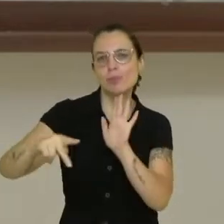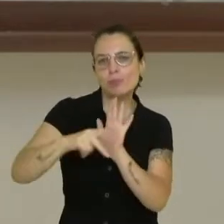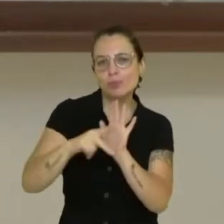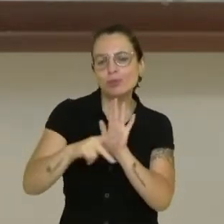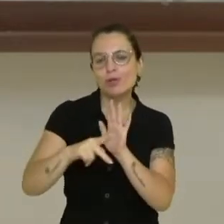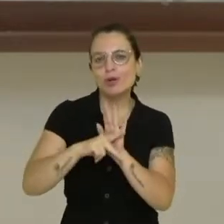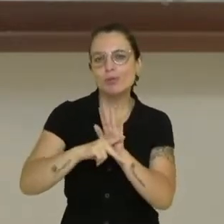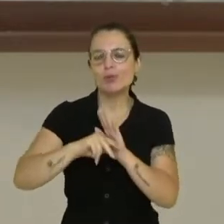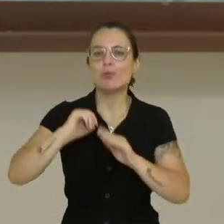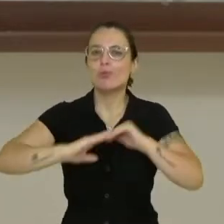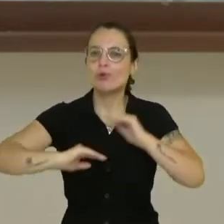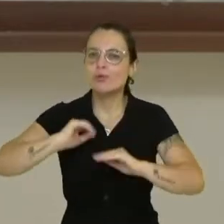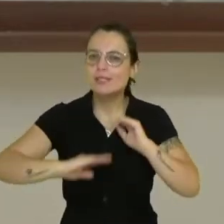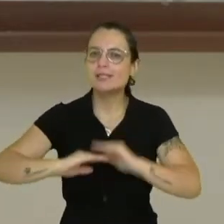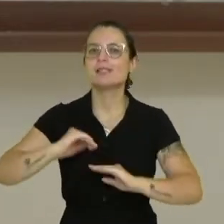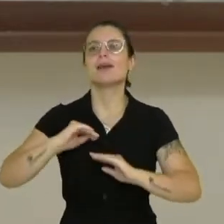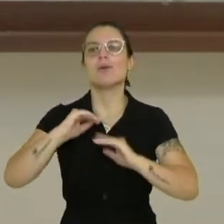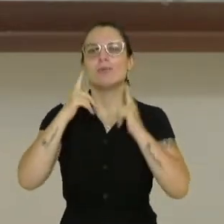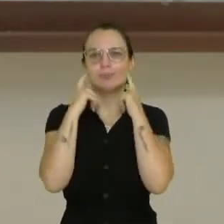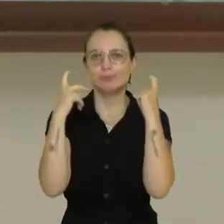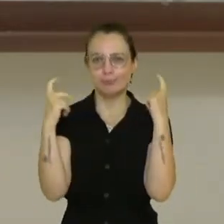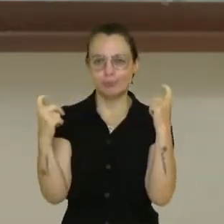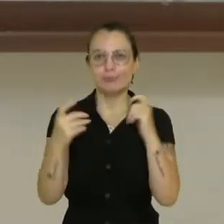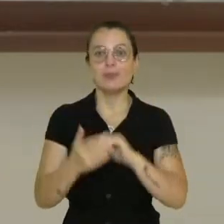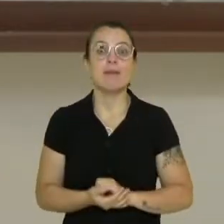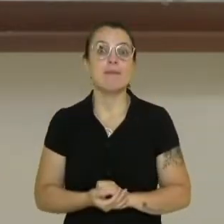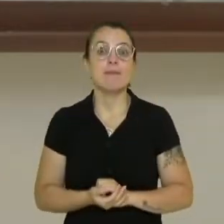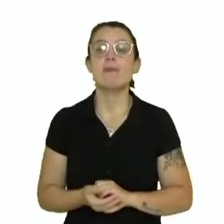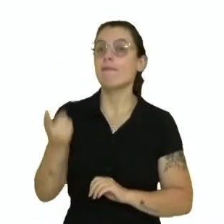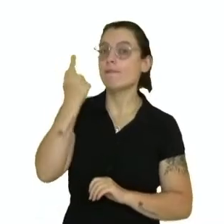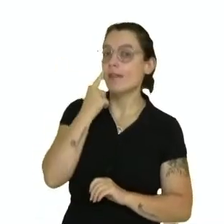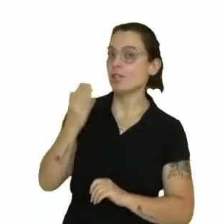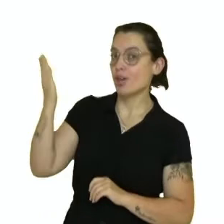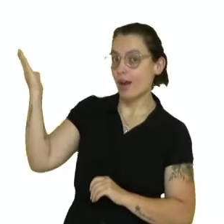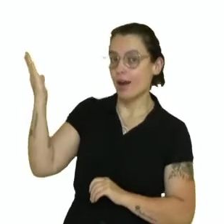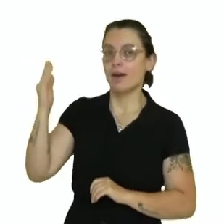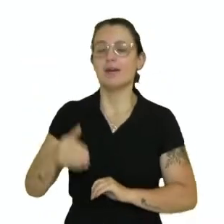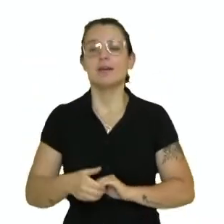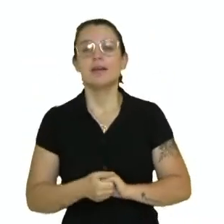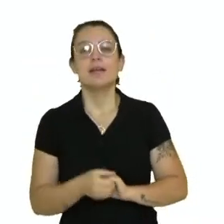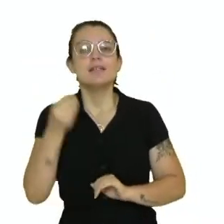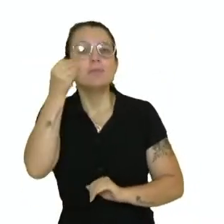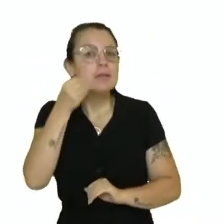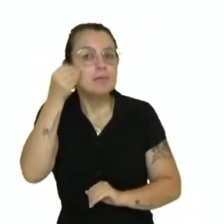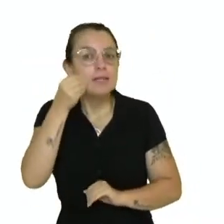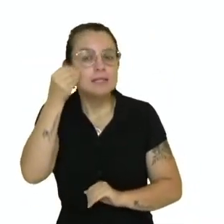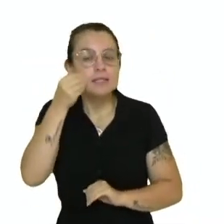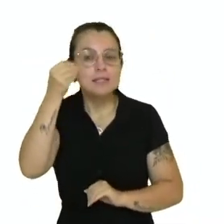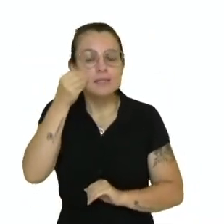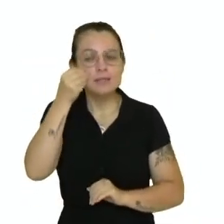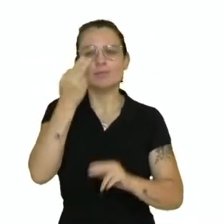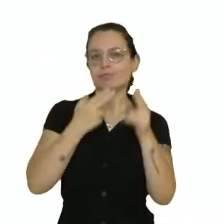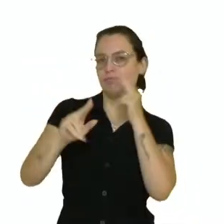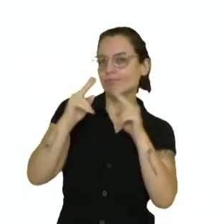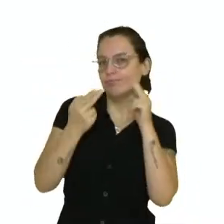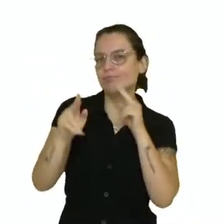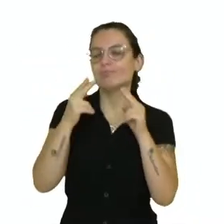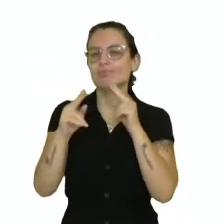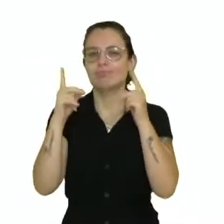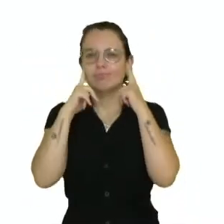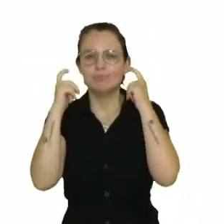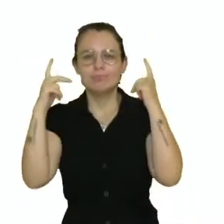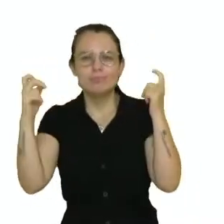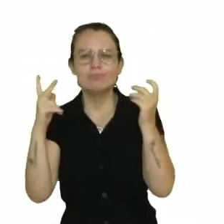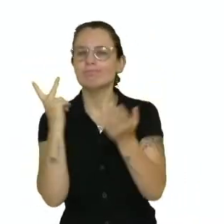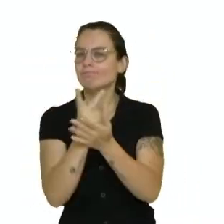produção sonora? Olha só. A experimentação musical, sonora, acompanha o ser humano desde